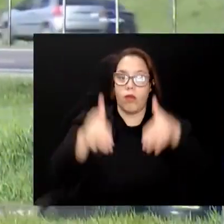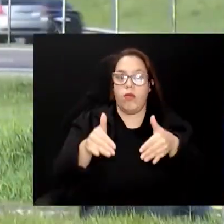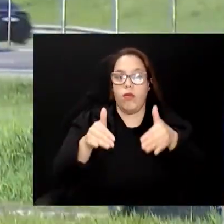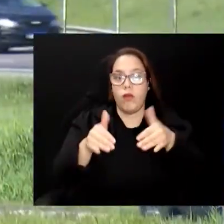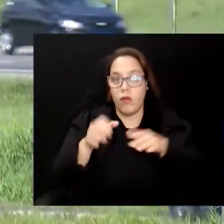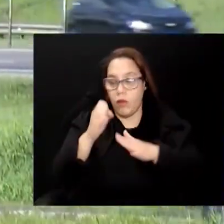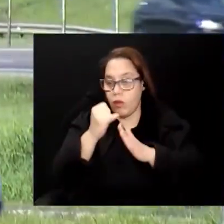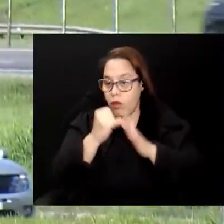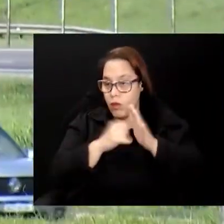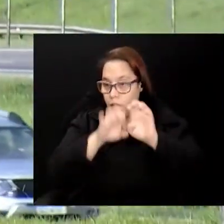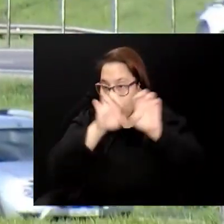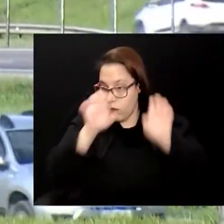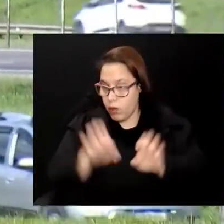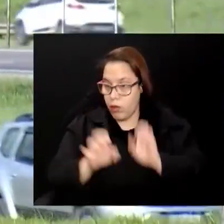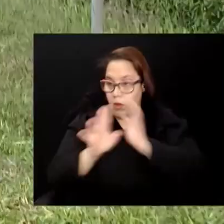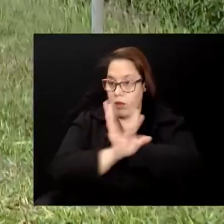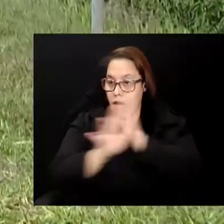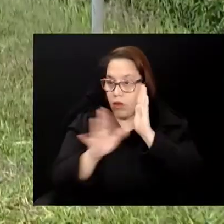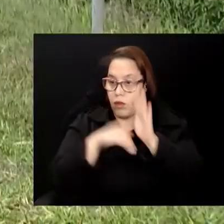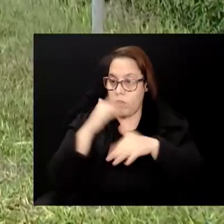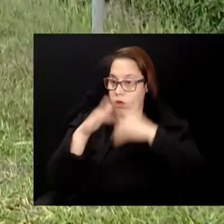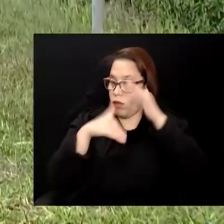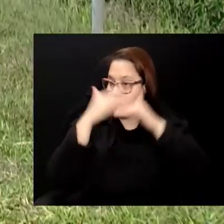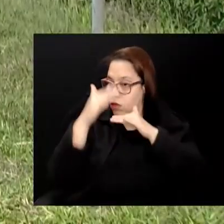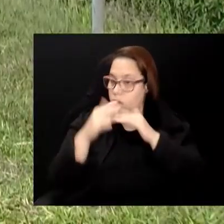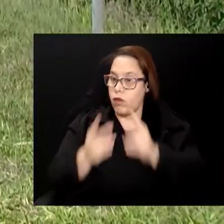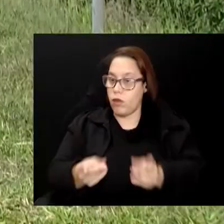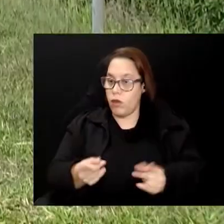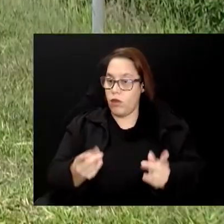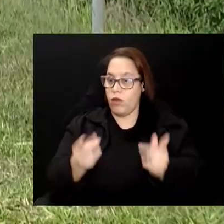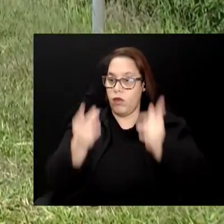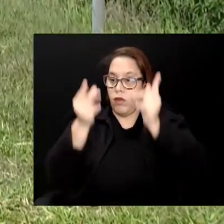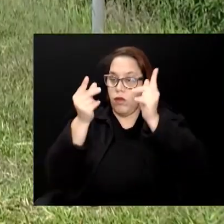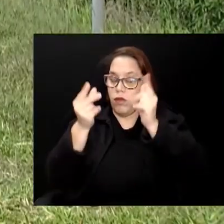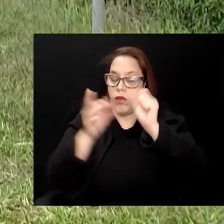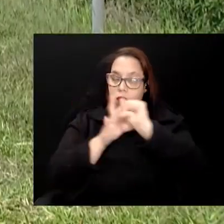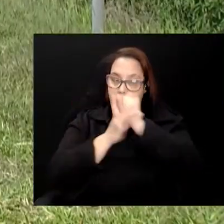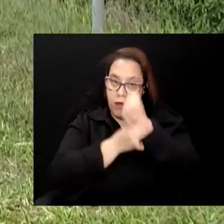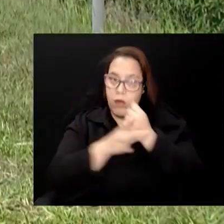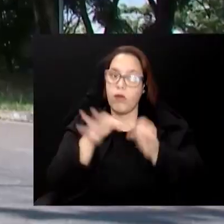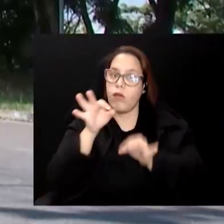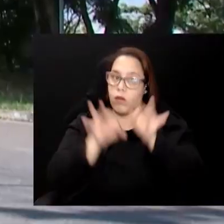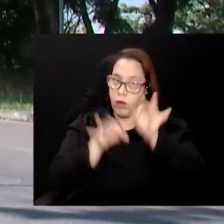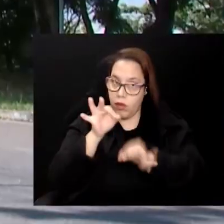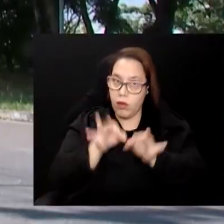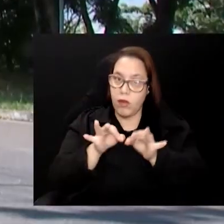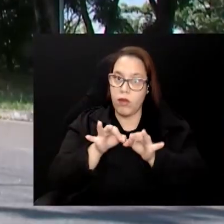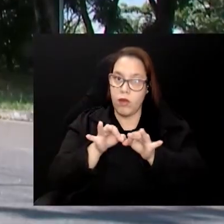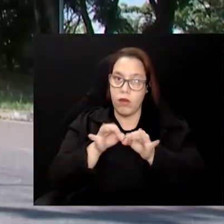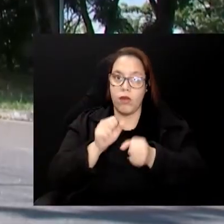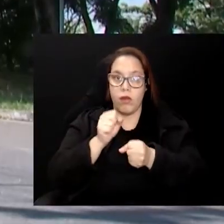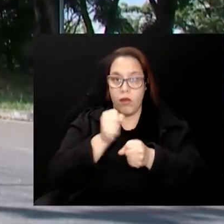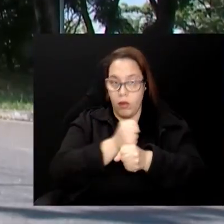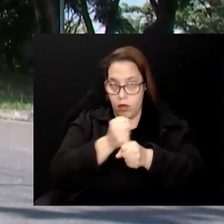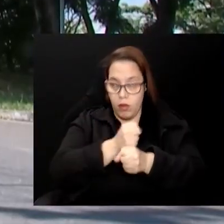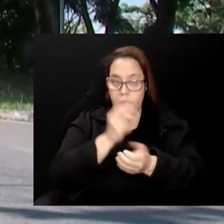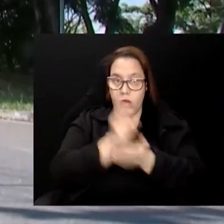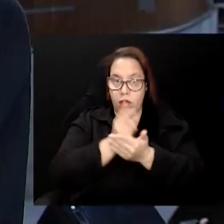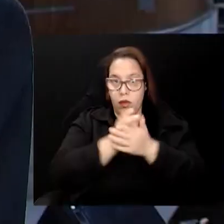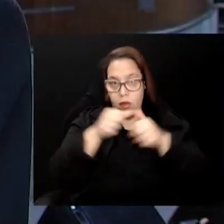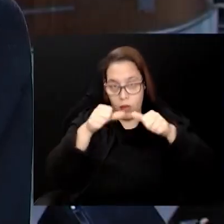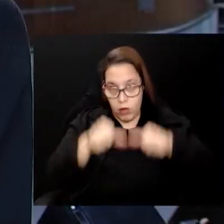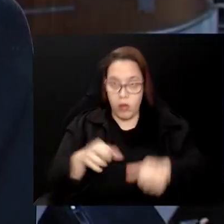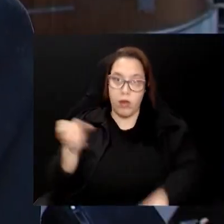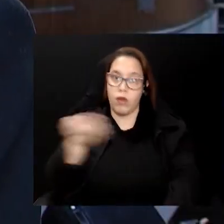urbana, desenvolvimento econômico e segurança jurídica para a manutenção e instalação de novas